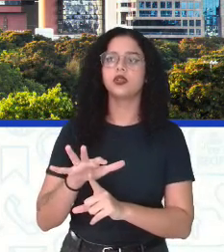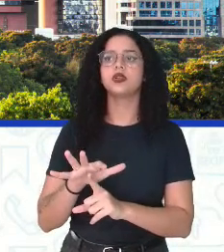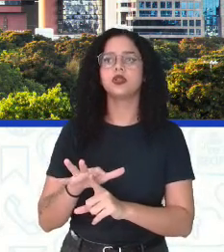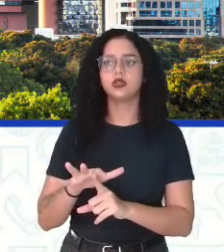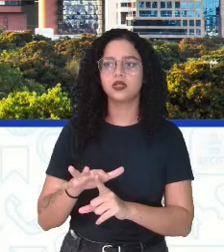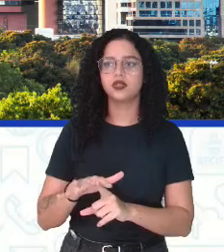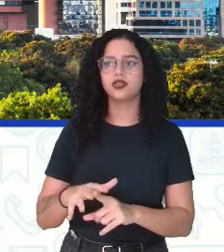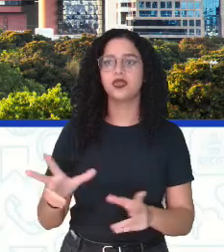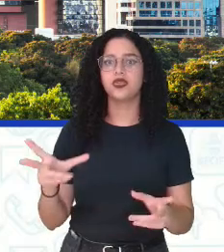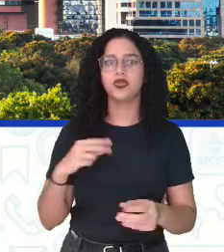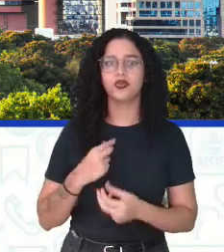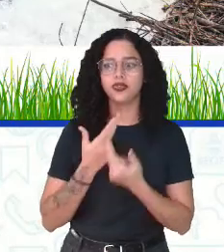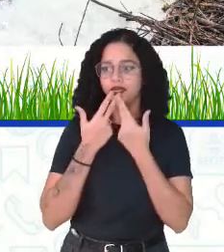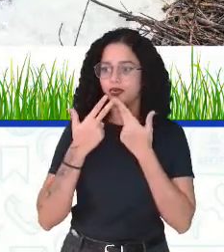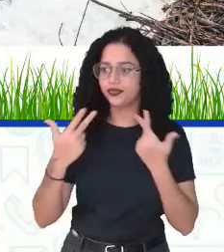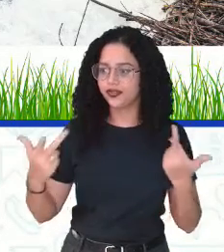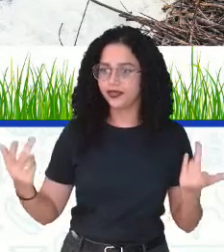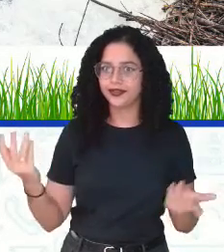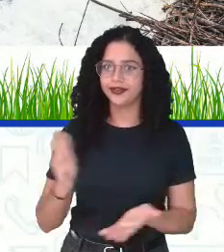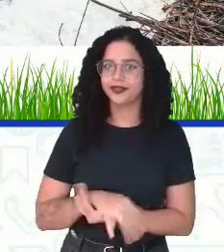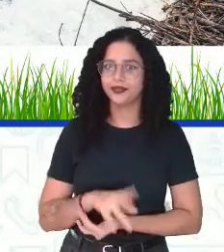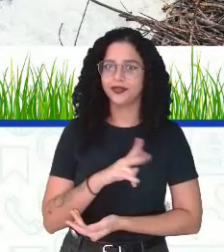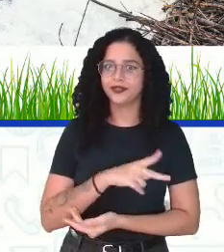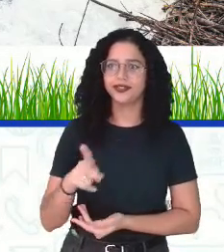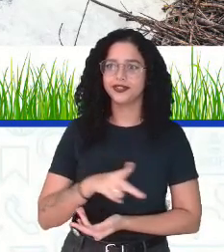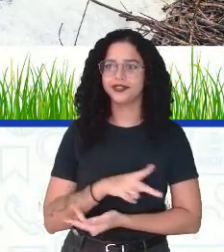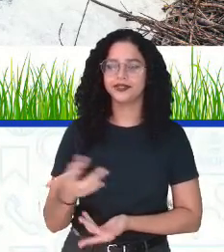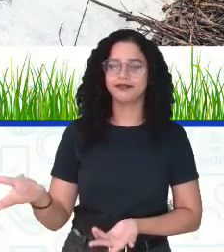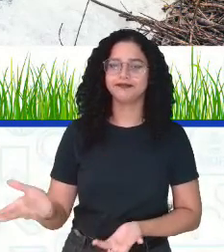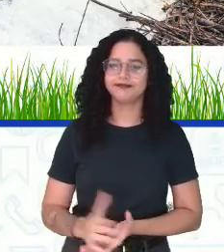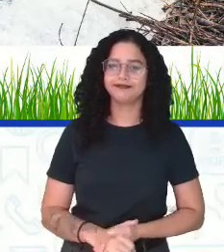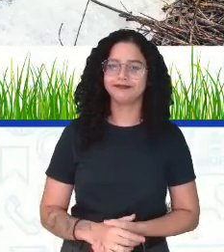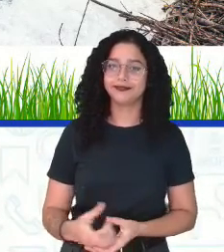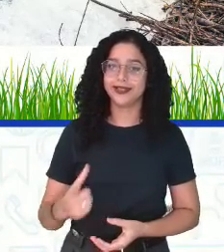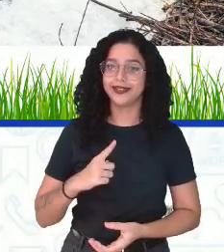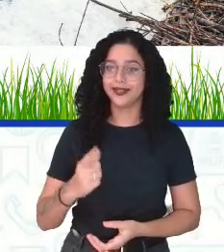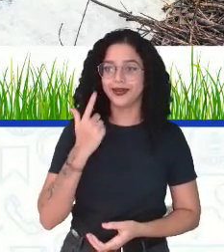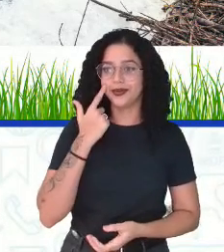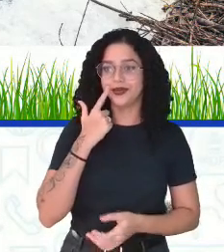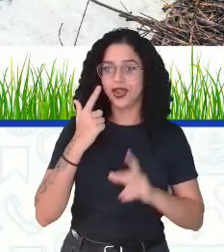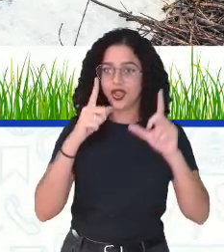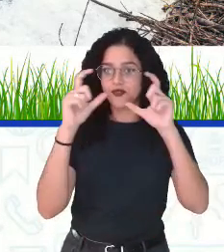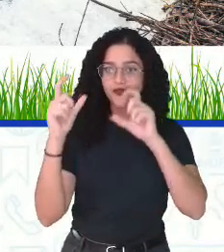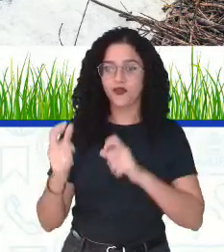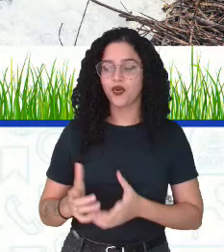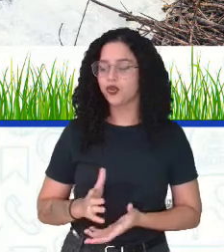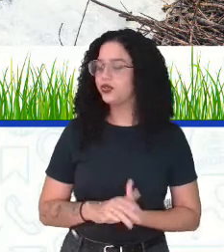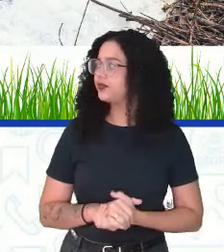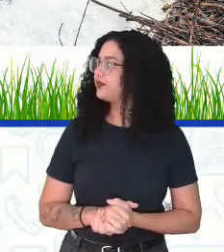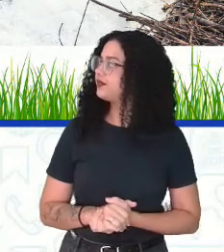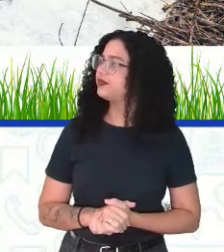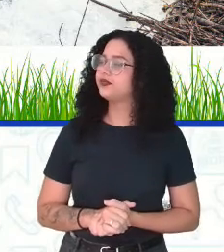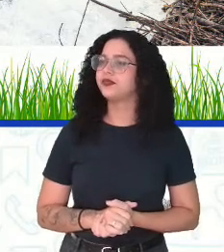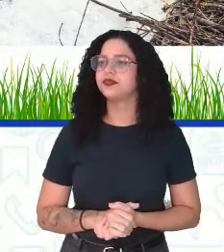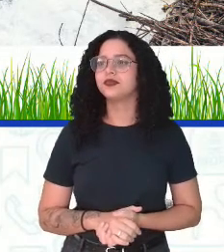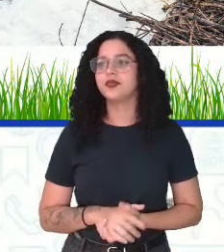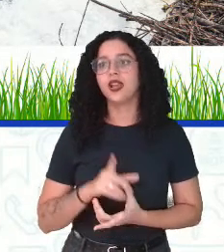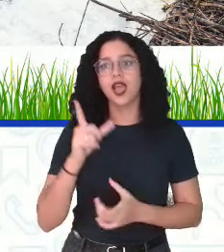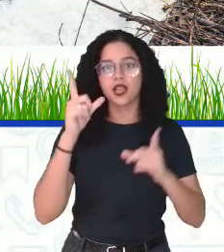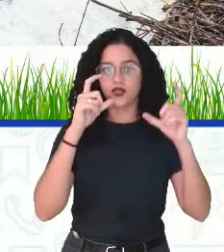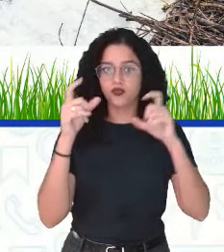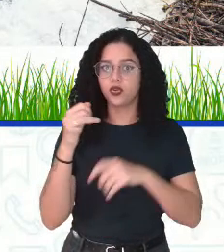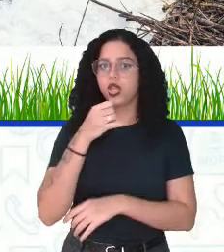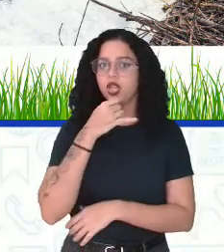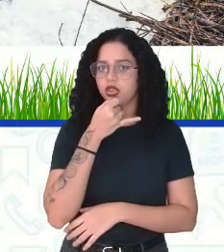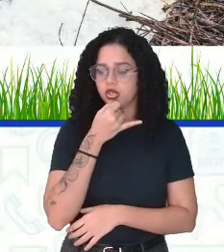que novidade, né, professora? Pois é, então, temos aí foto, né, de vários... Essa foto é triste, né,